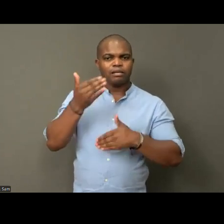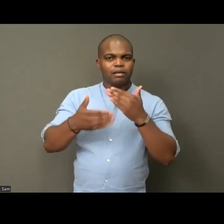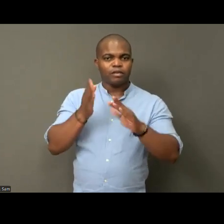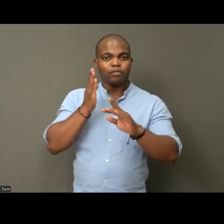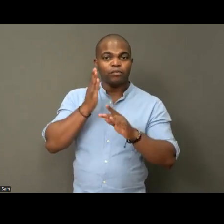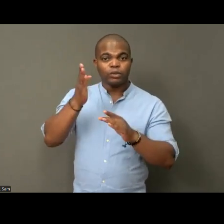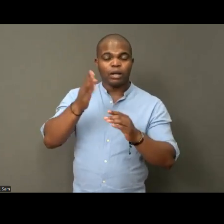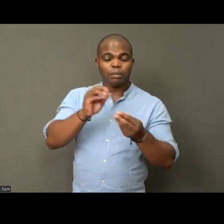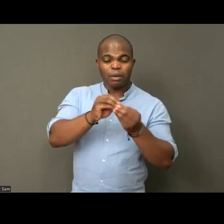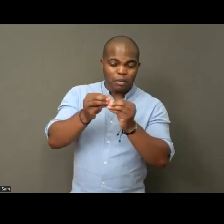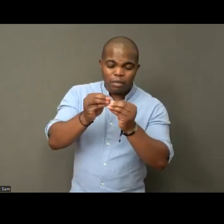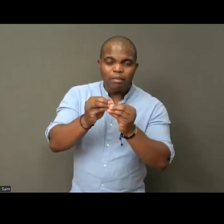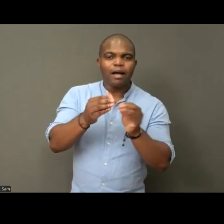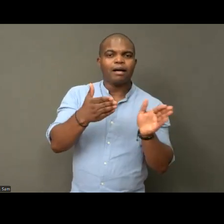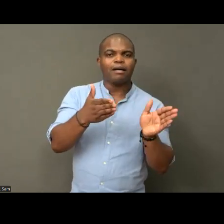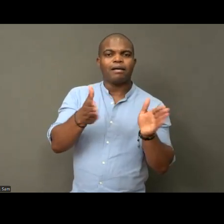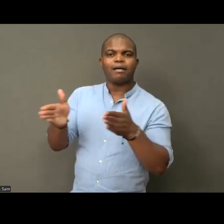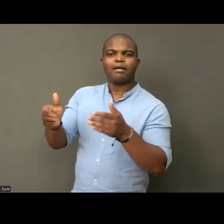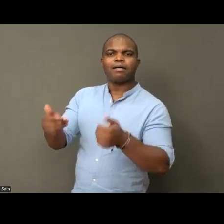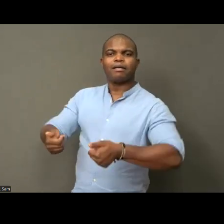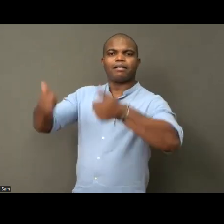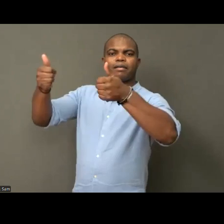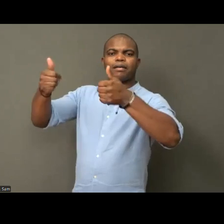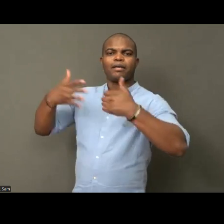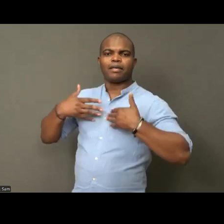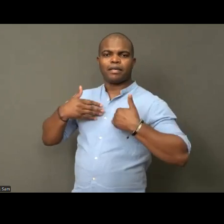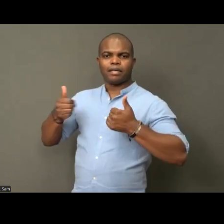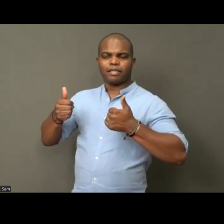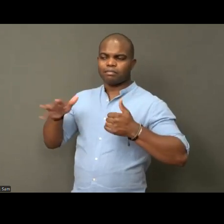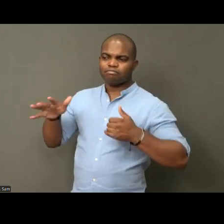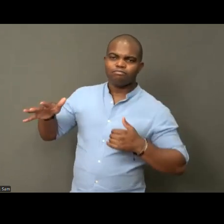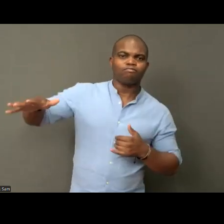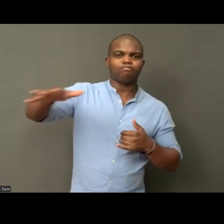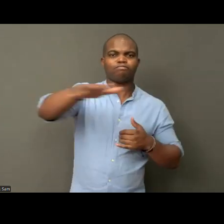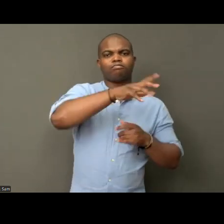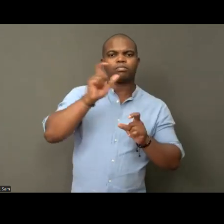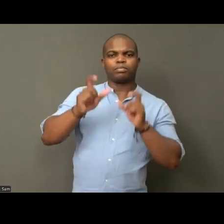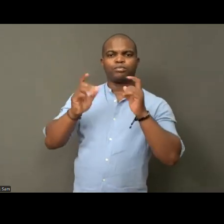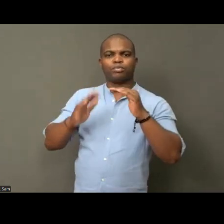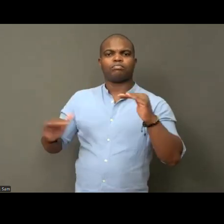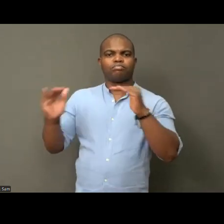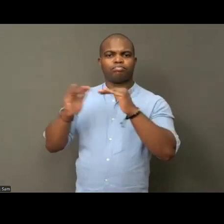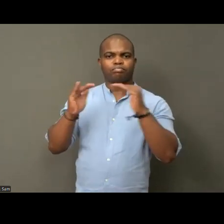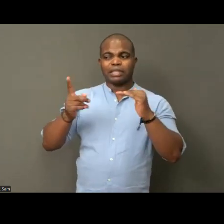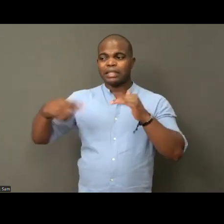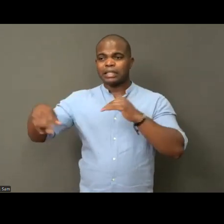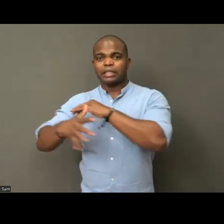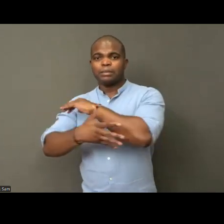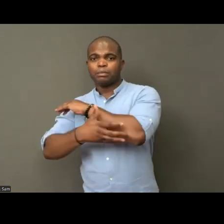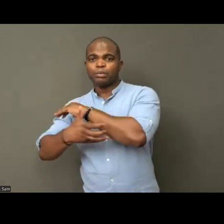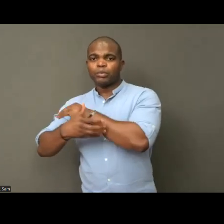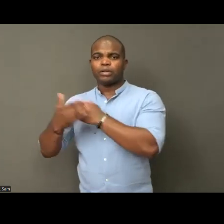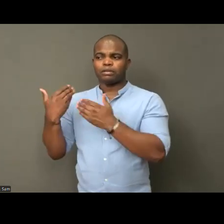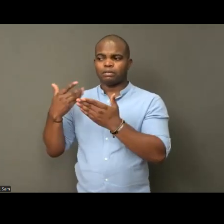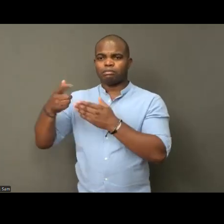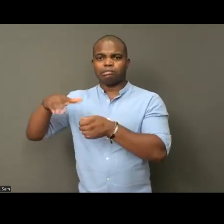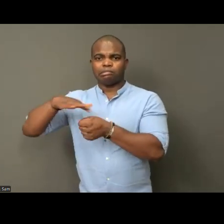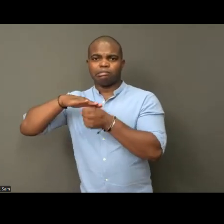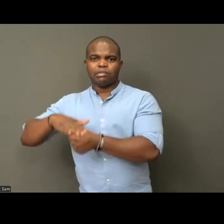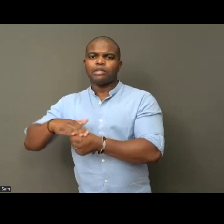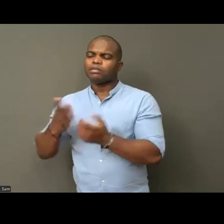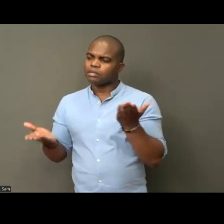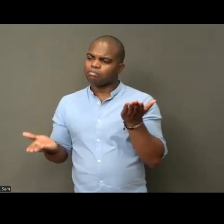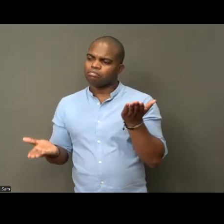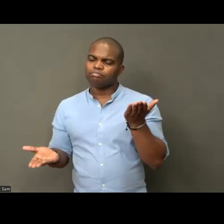melhorar a saúde, mas especialmente comunidades que são marginalizadas. E o Dr. Bill Bailey, que nos fundou, disse sobre a nossa organização: se a